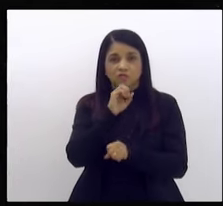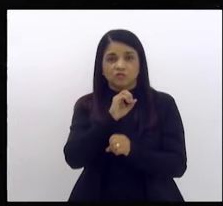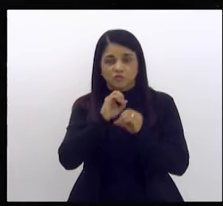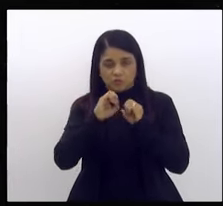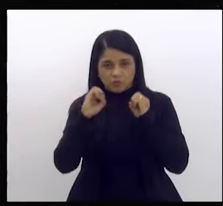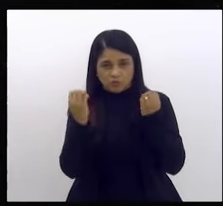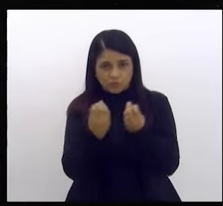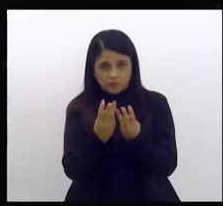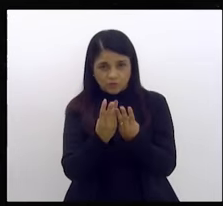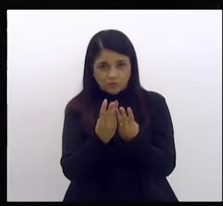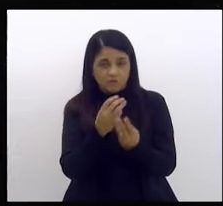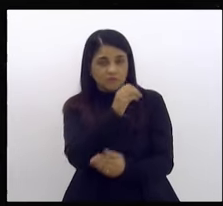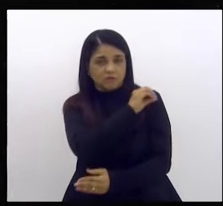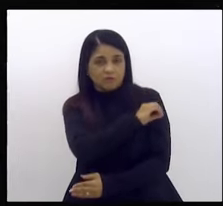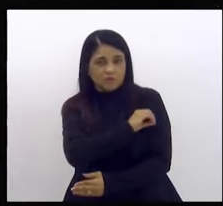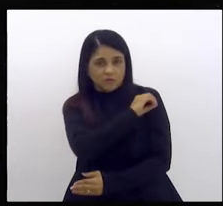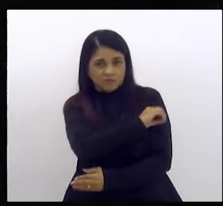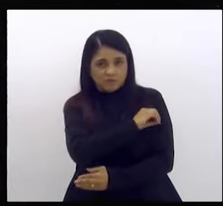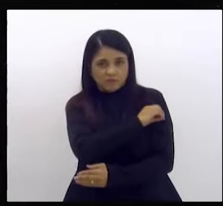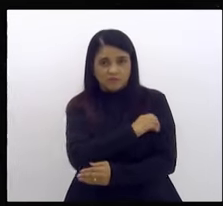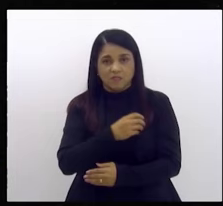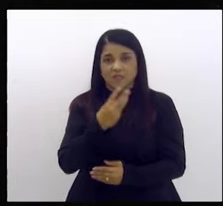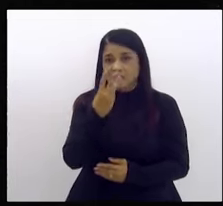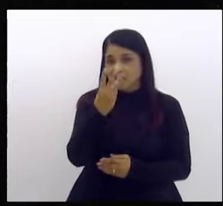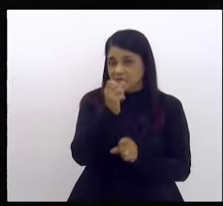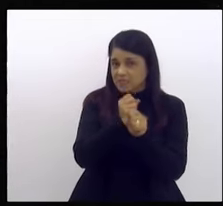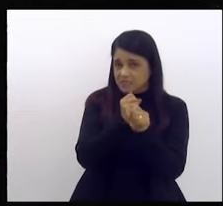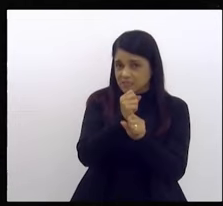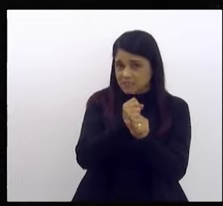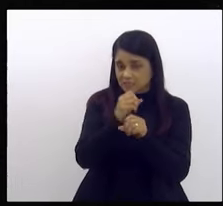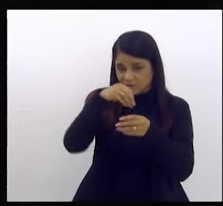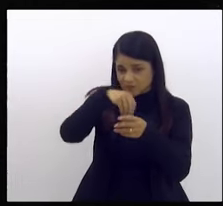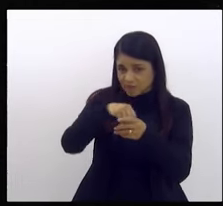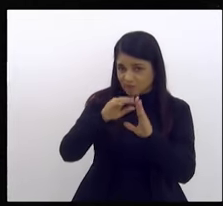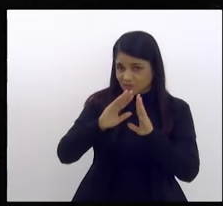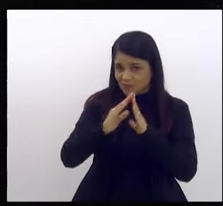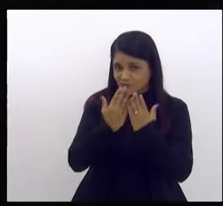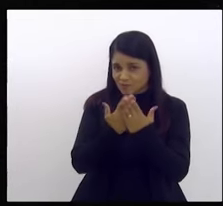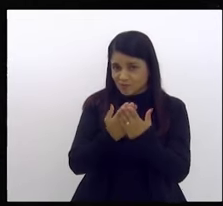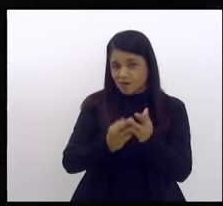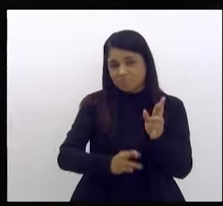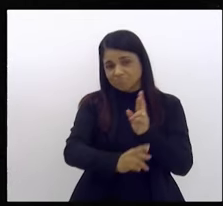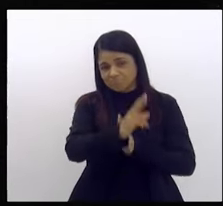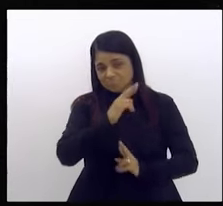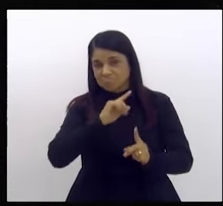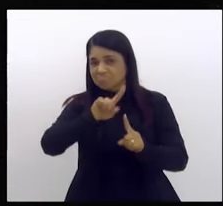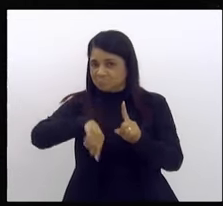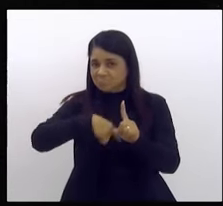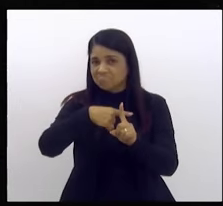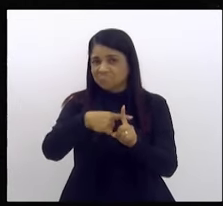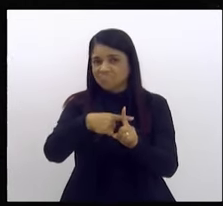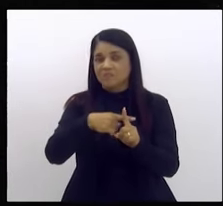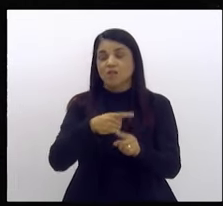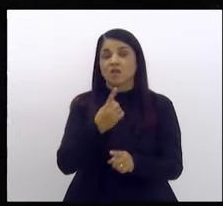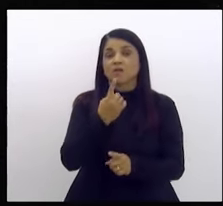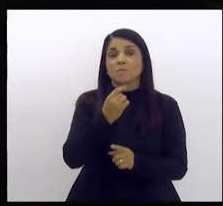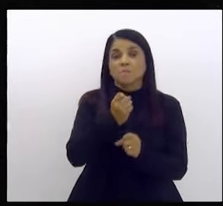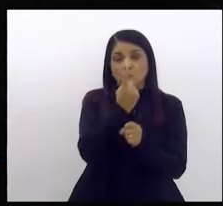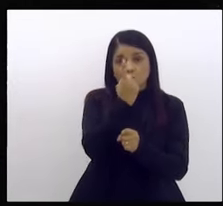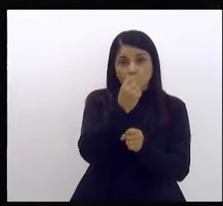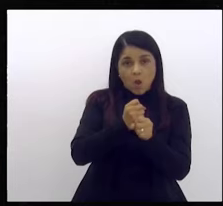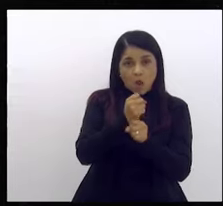realizadas há 3 anos pelo hip-hop nas escolas é enorme. No primeiro ano, já foram mais de 1.500